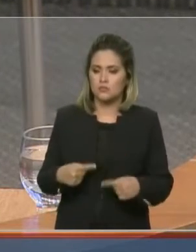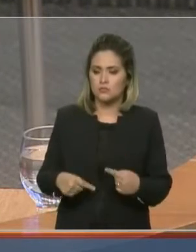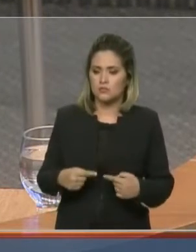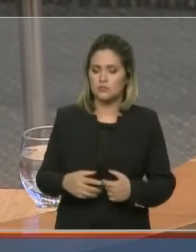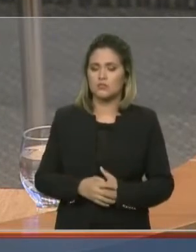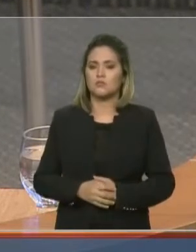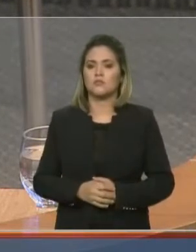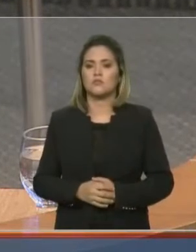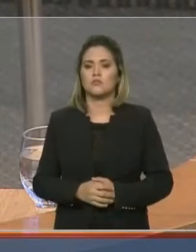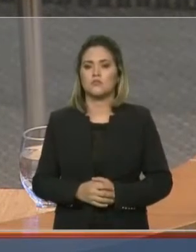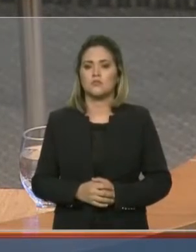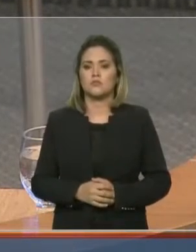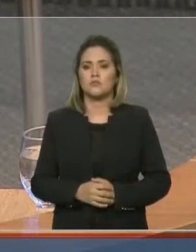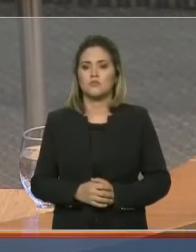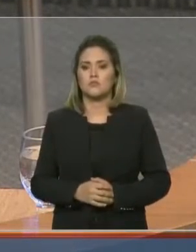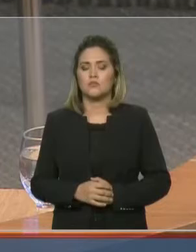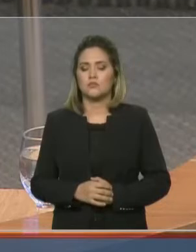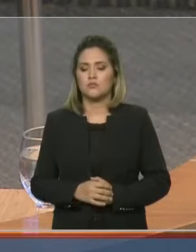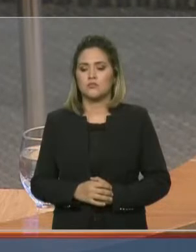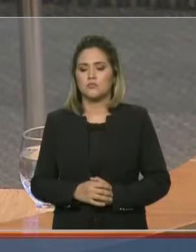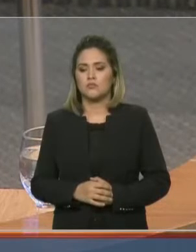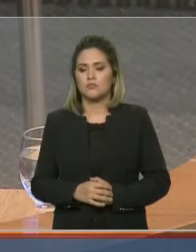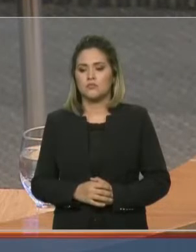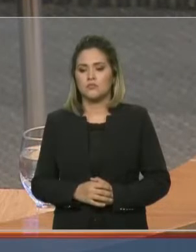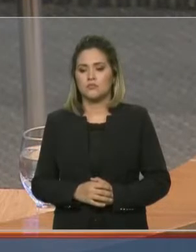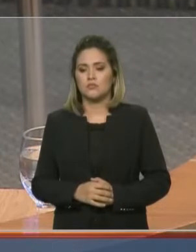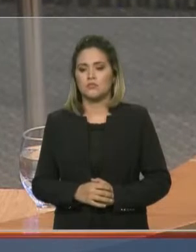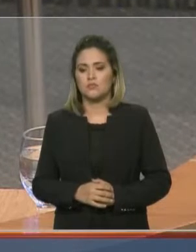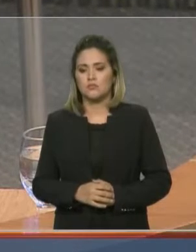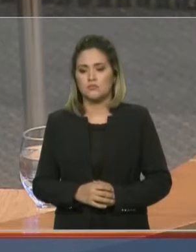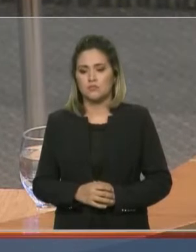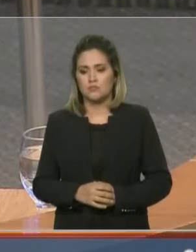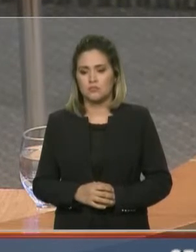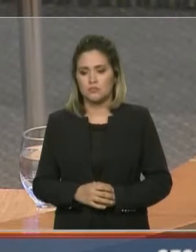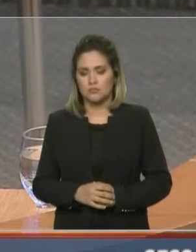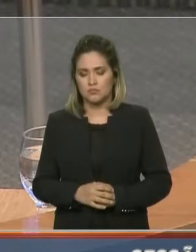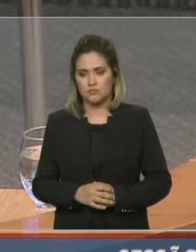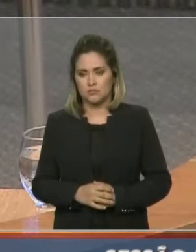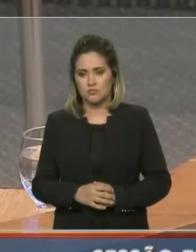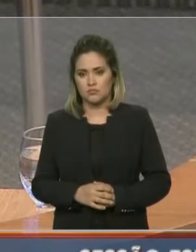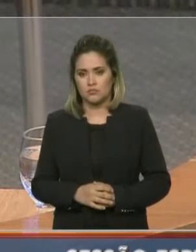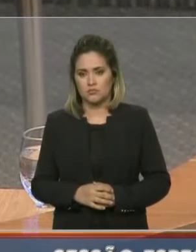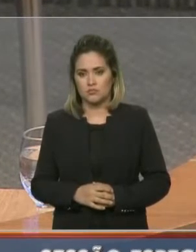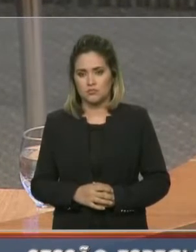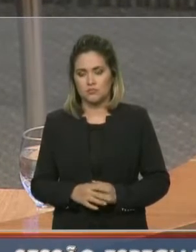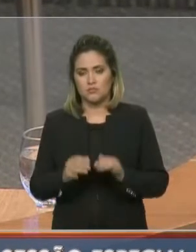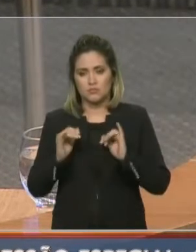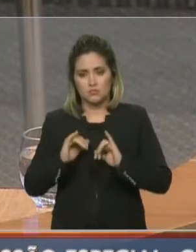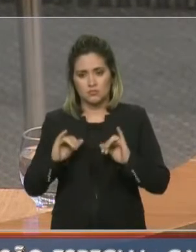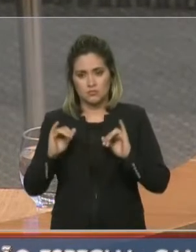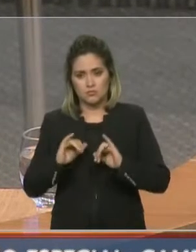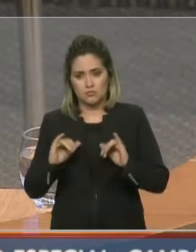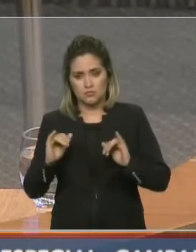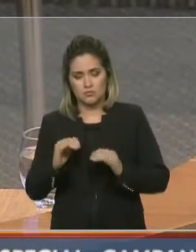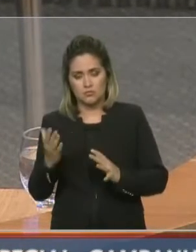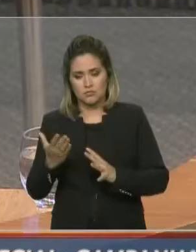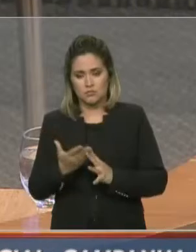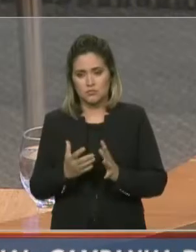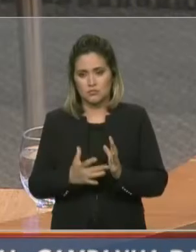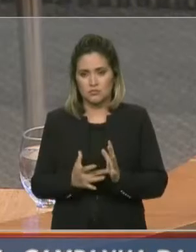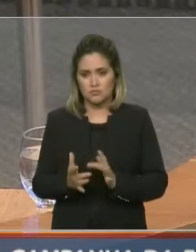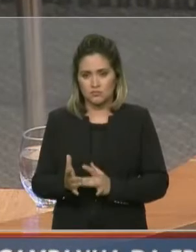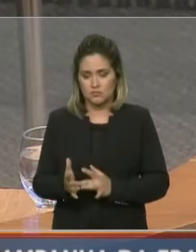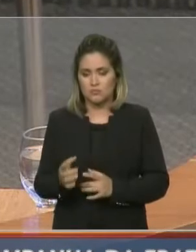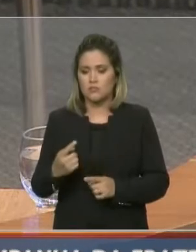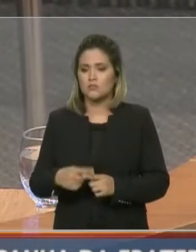que são iluminadas a partir da palavra de Deus e anunciada pelo mesmo Jesus, para que o reino